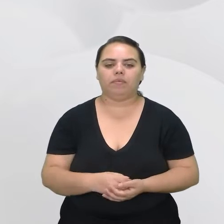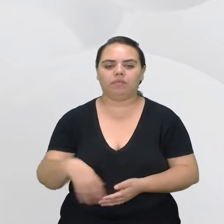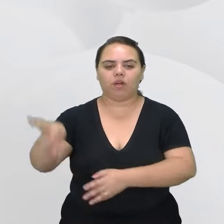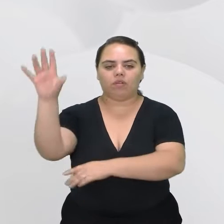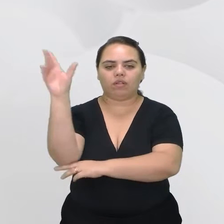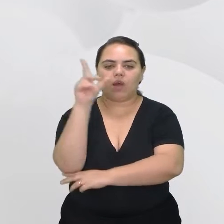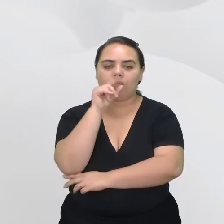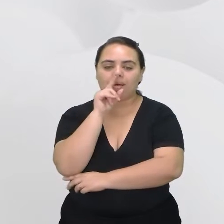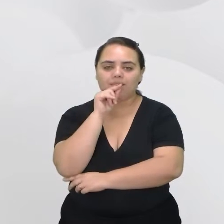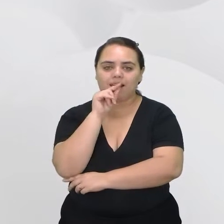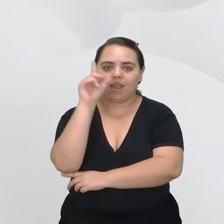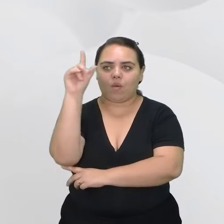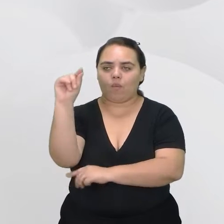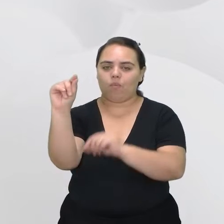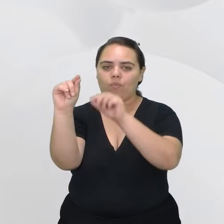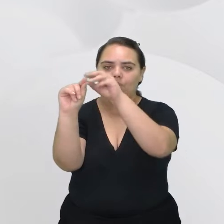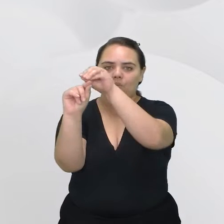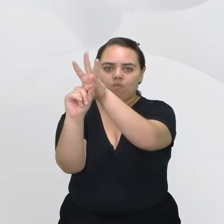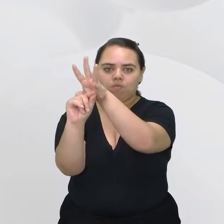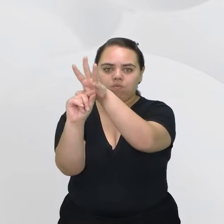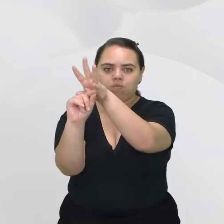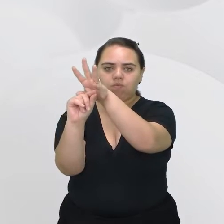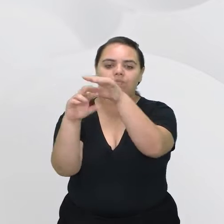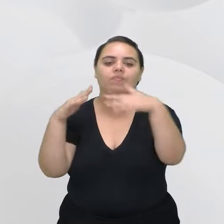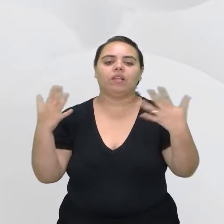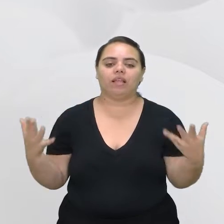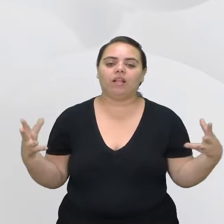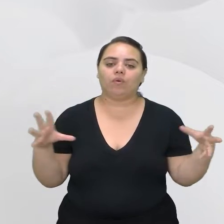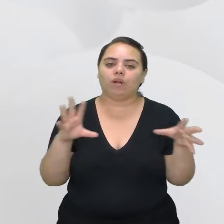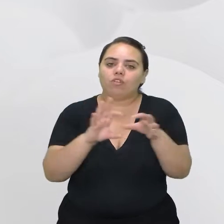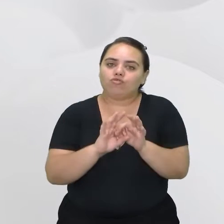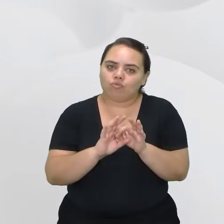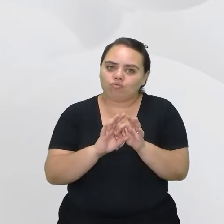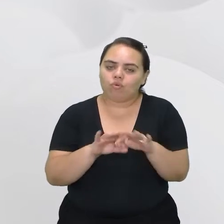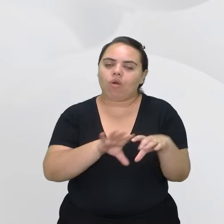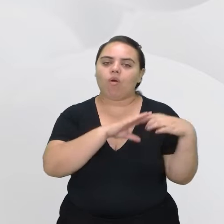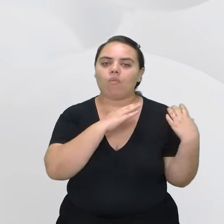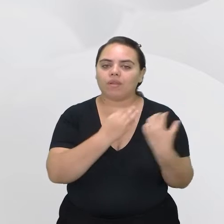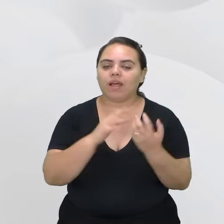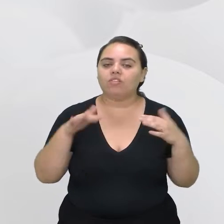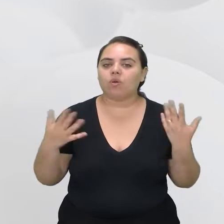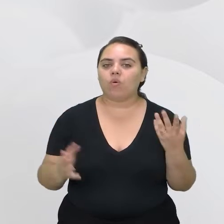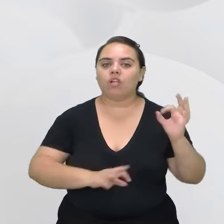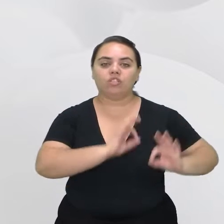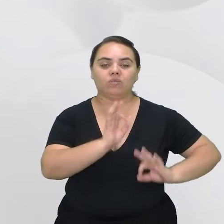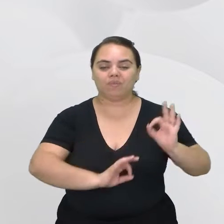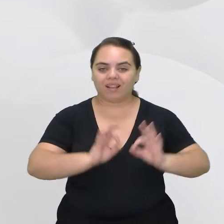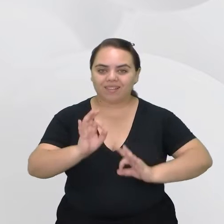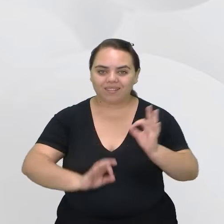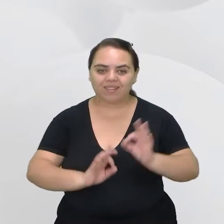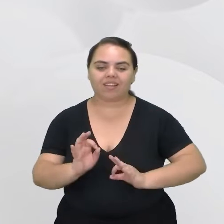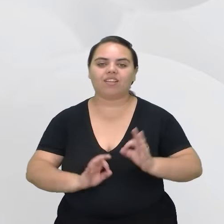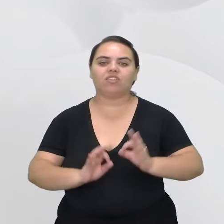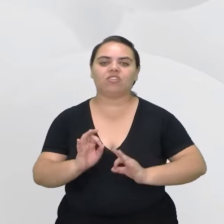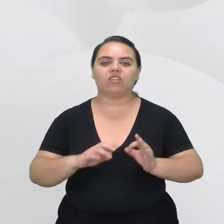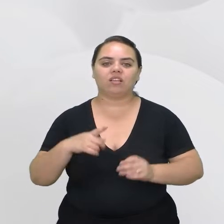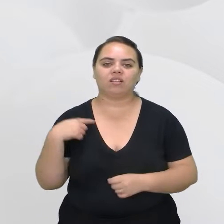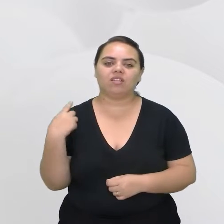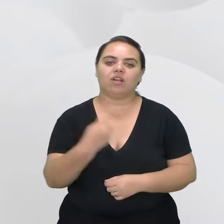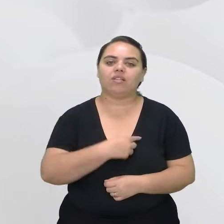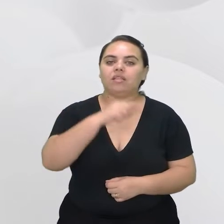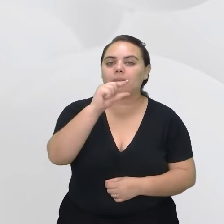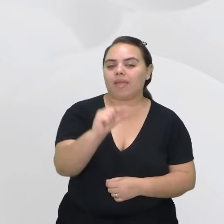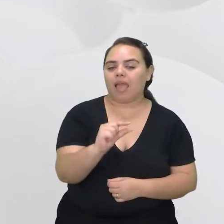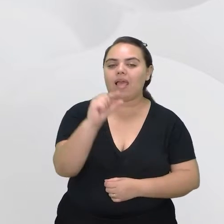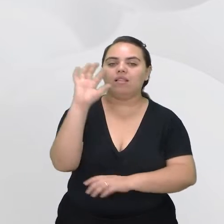embaúba, e que é integrada com a comunidade, né? Então, quando a gente planeja as nossas mini